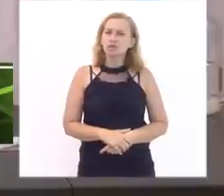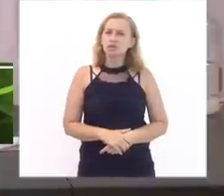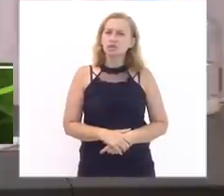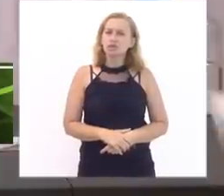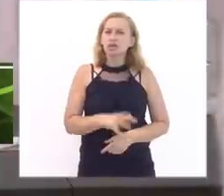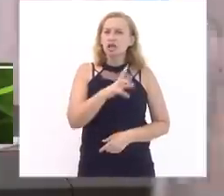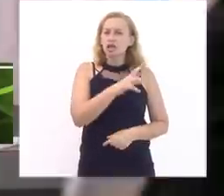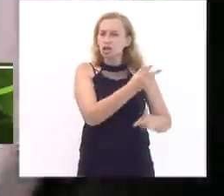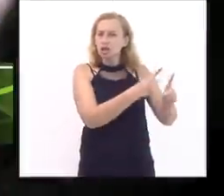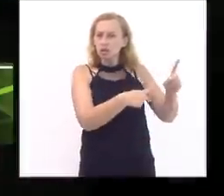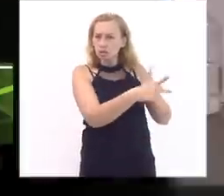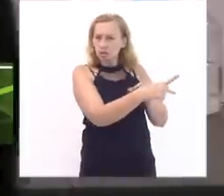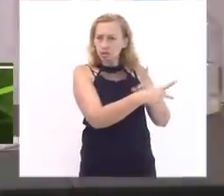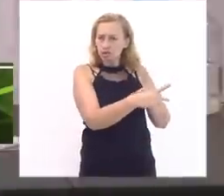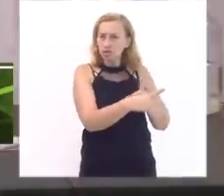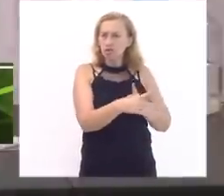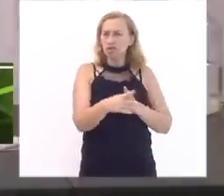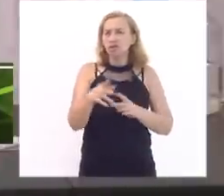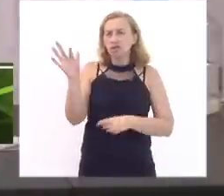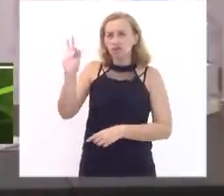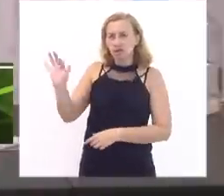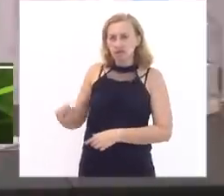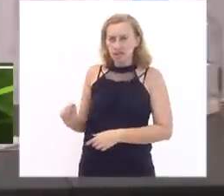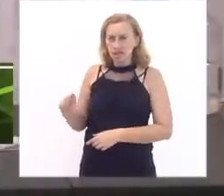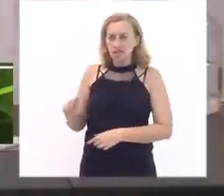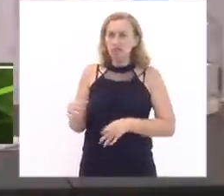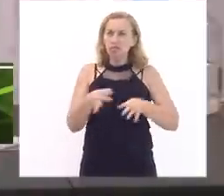Rio Previdência, Fazenda e Planejamento. Nós